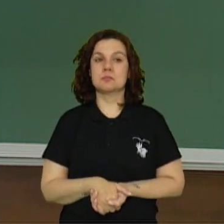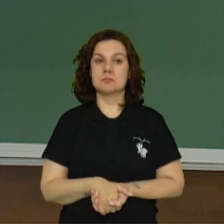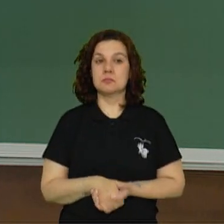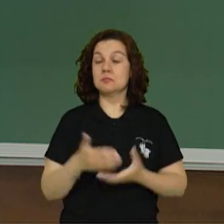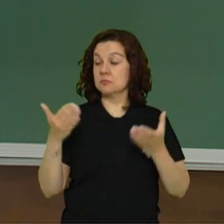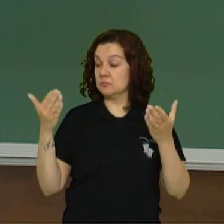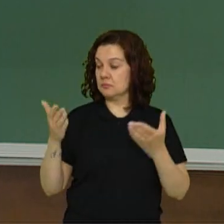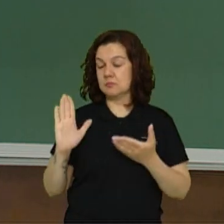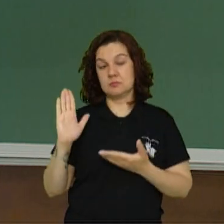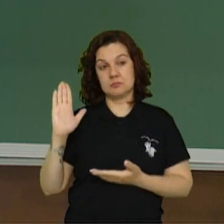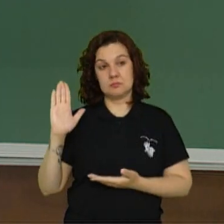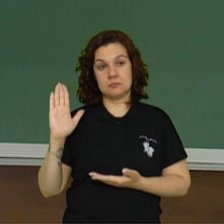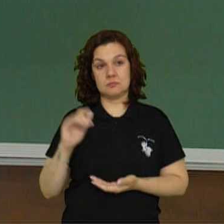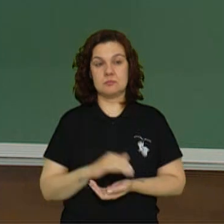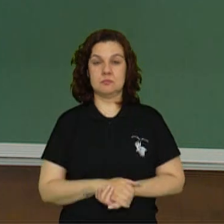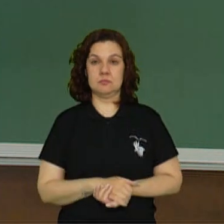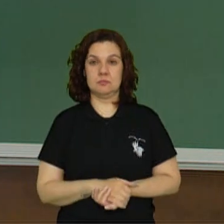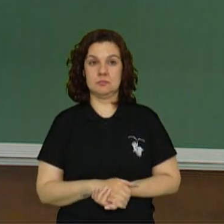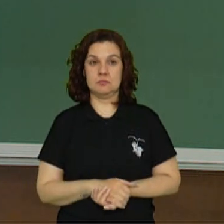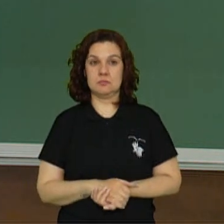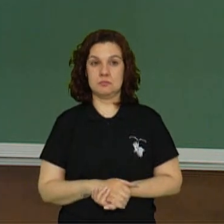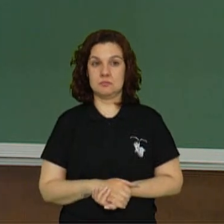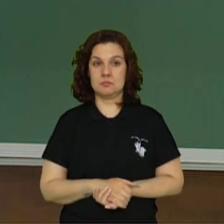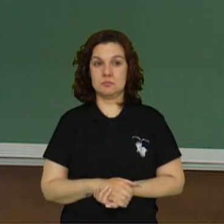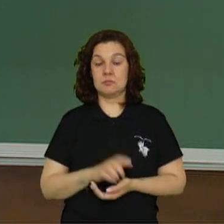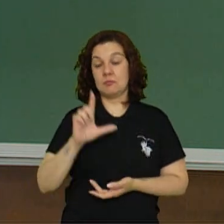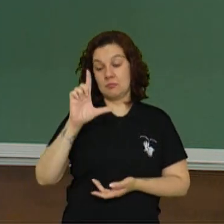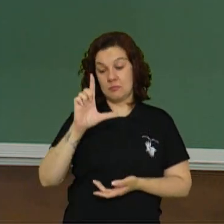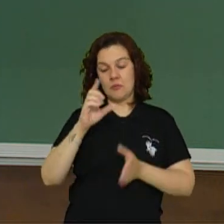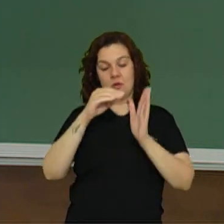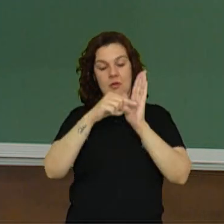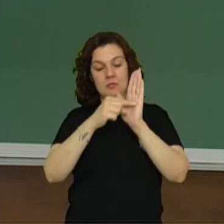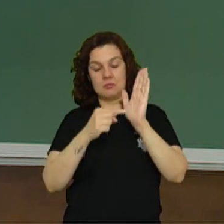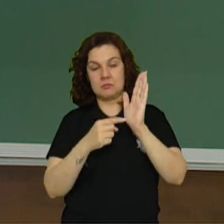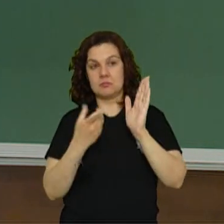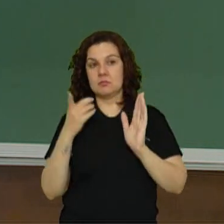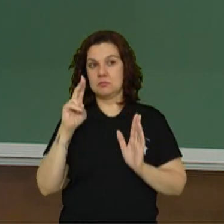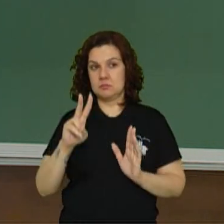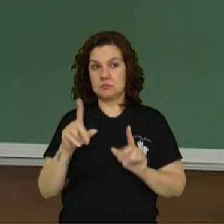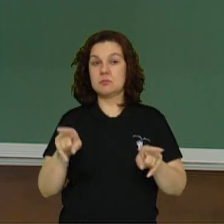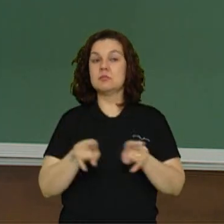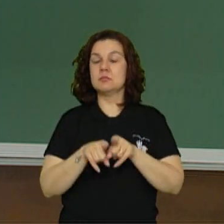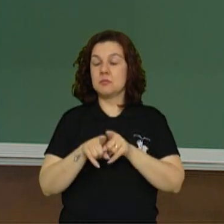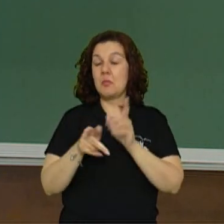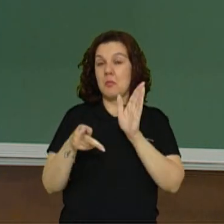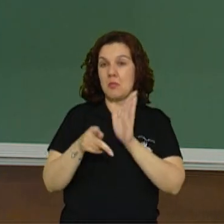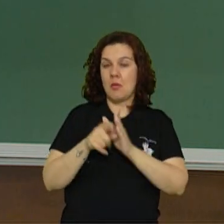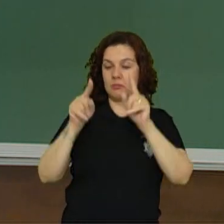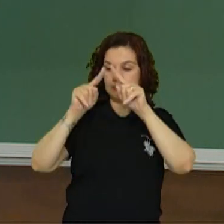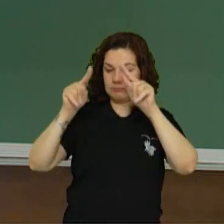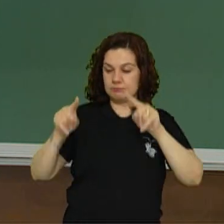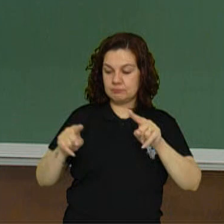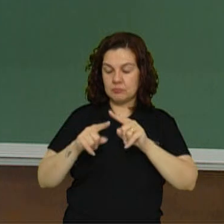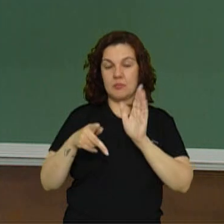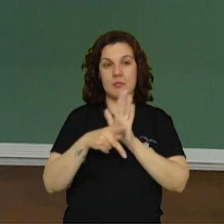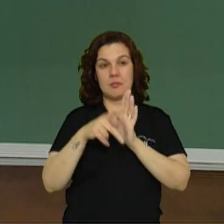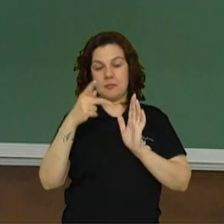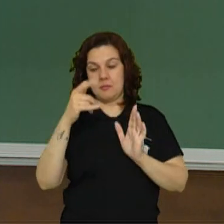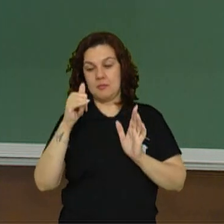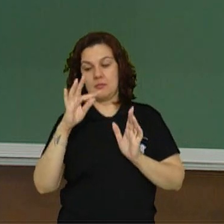A diagonal de um quadrado, L raiz de 2. Também sai lá do Teorema de Pitágoras, se você não lembrar dessa